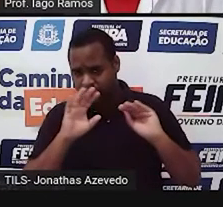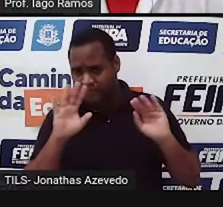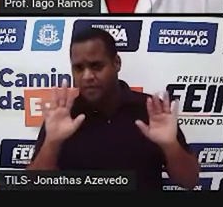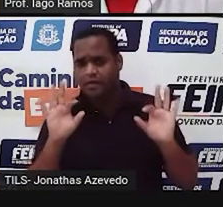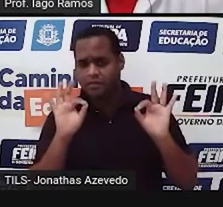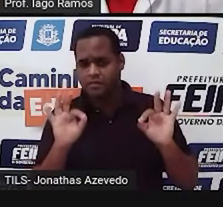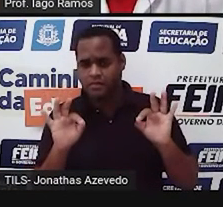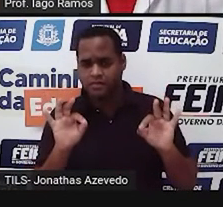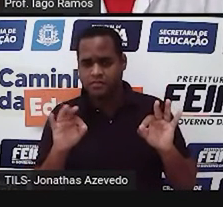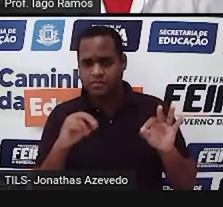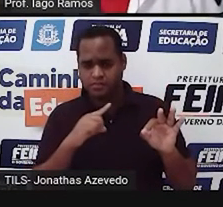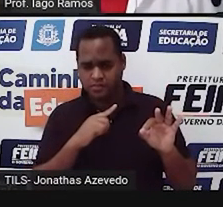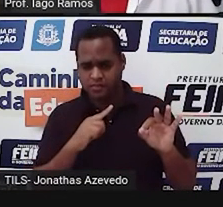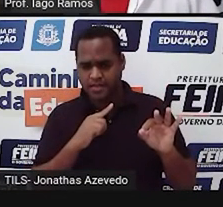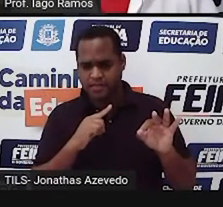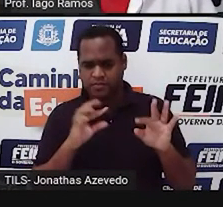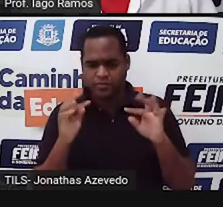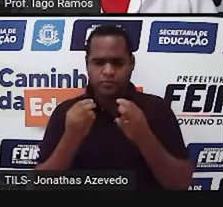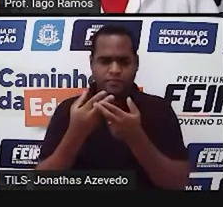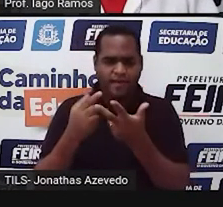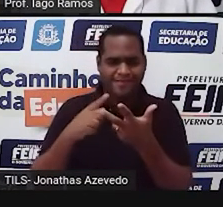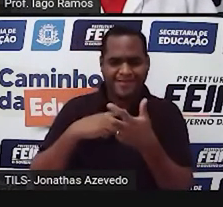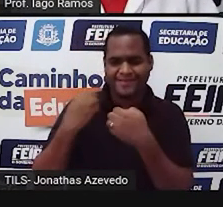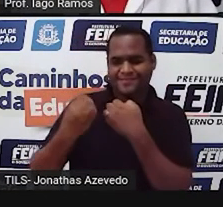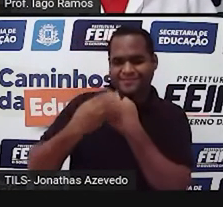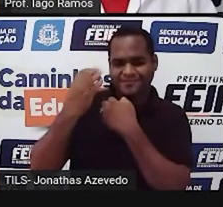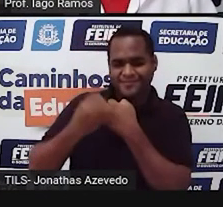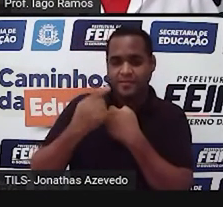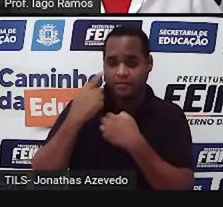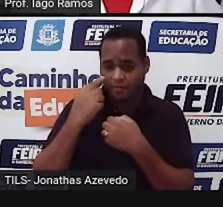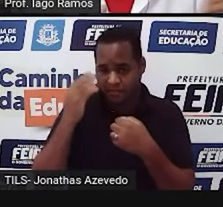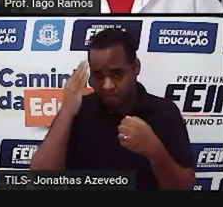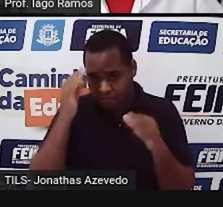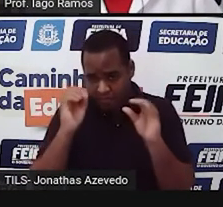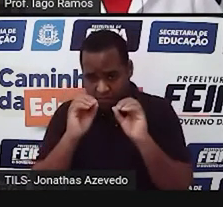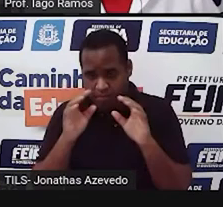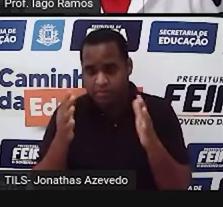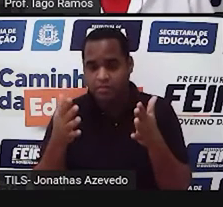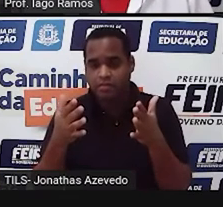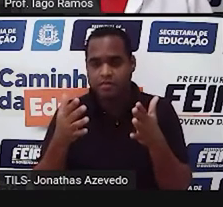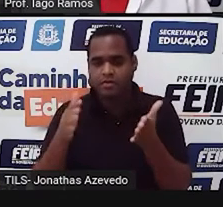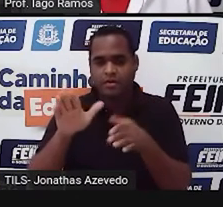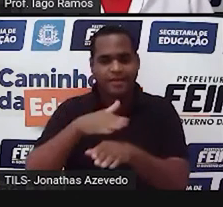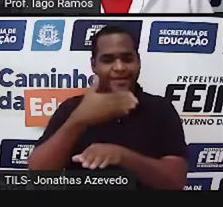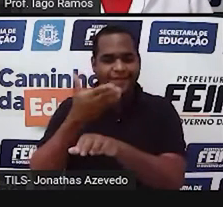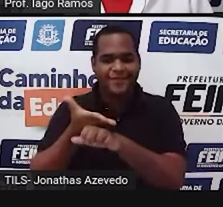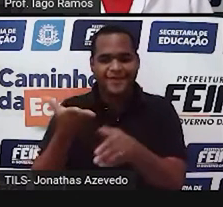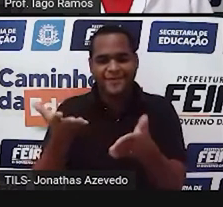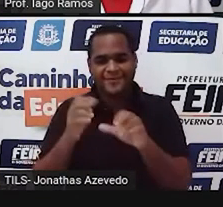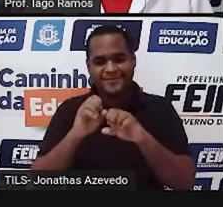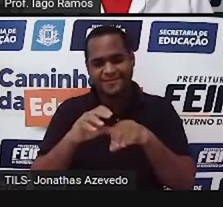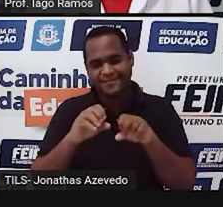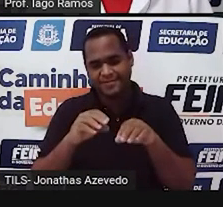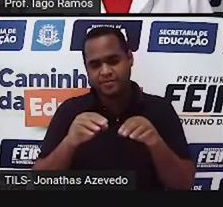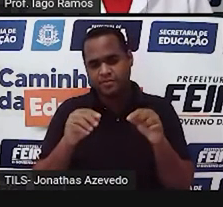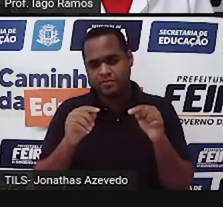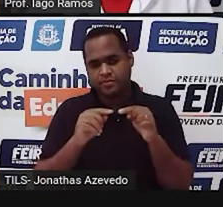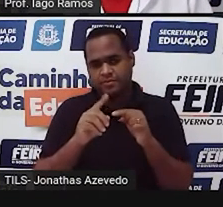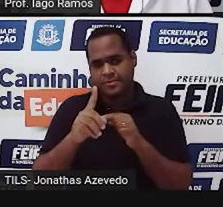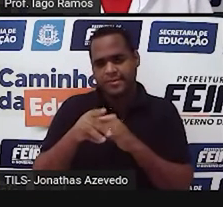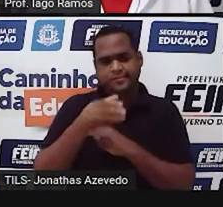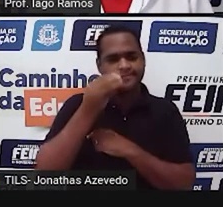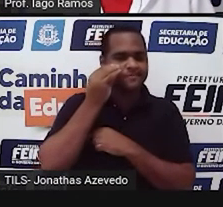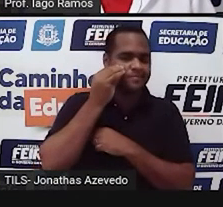esse tudo que a gente viu até aqui tá até esse momento da aula então vamos fazer assim eu vamos